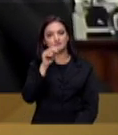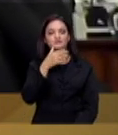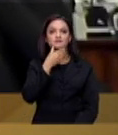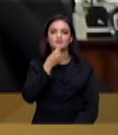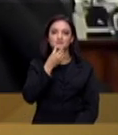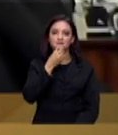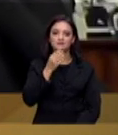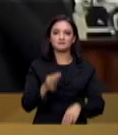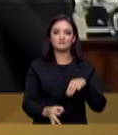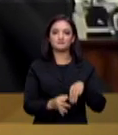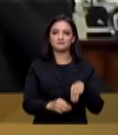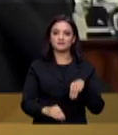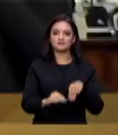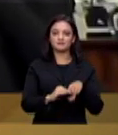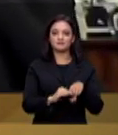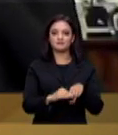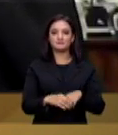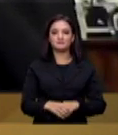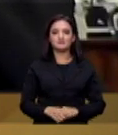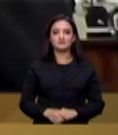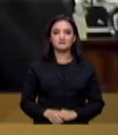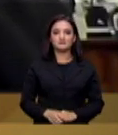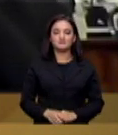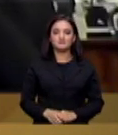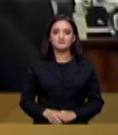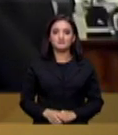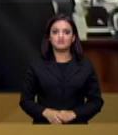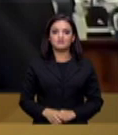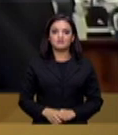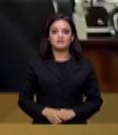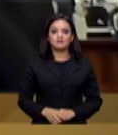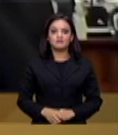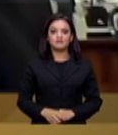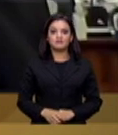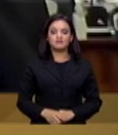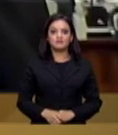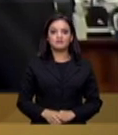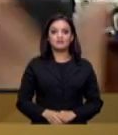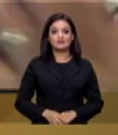senhores ministros. Este realmente é um caso